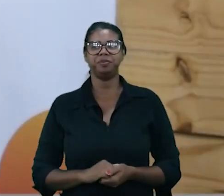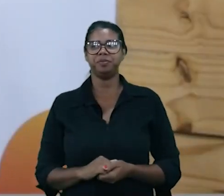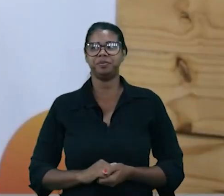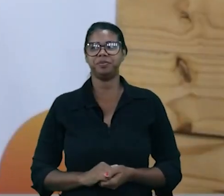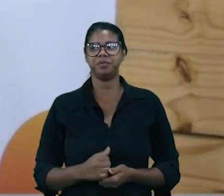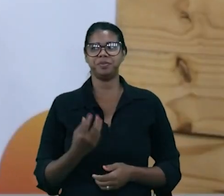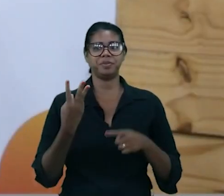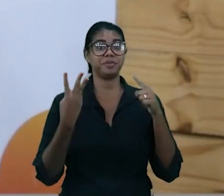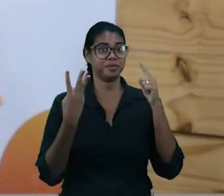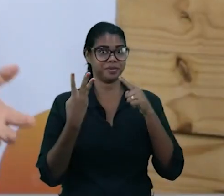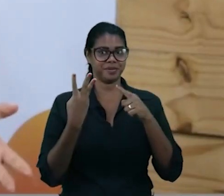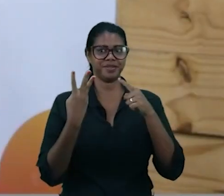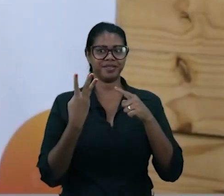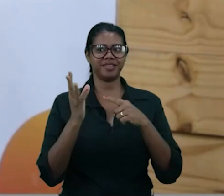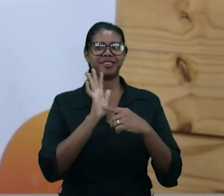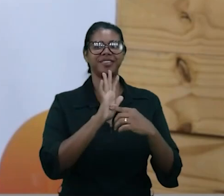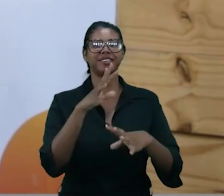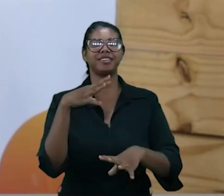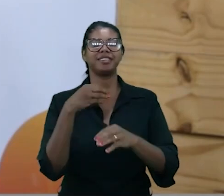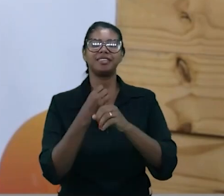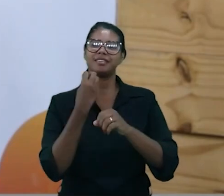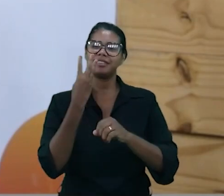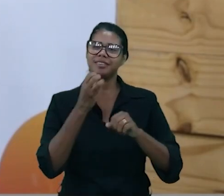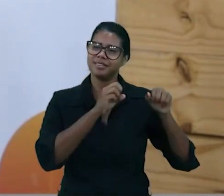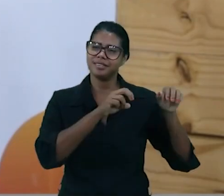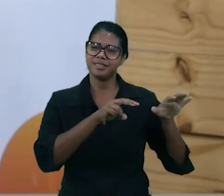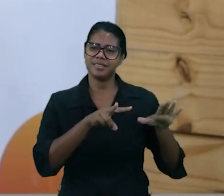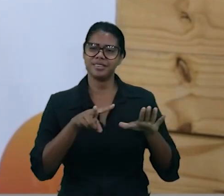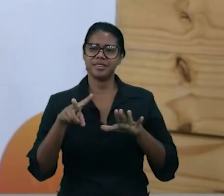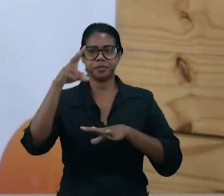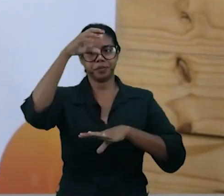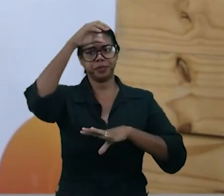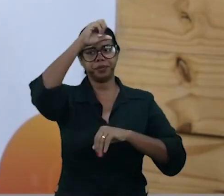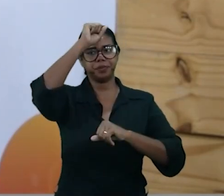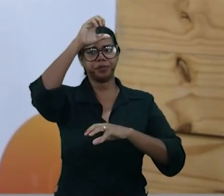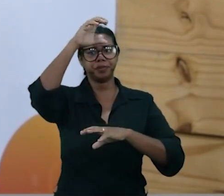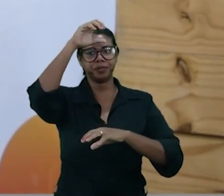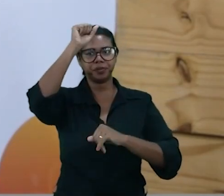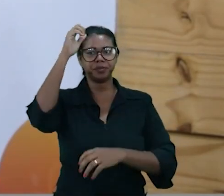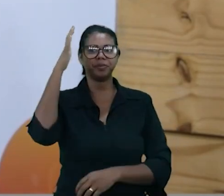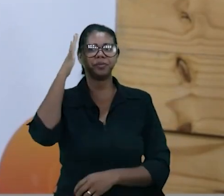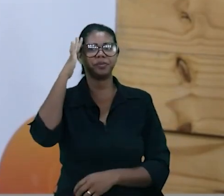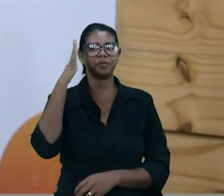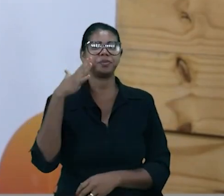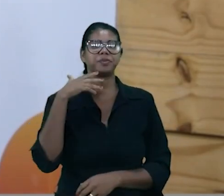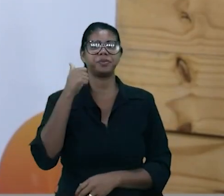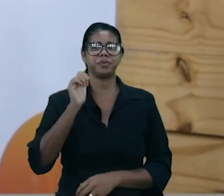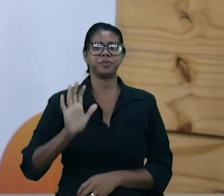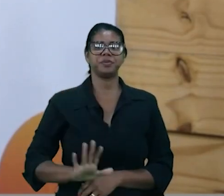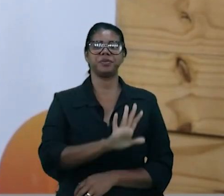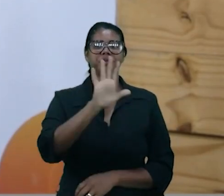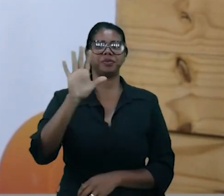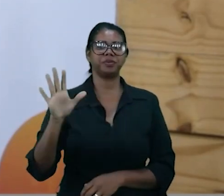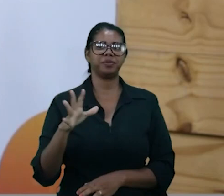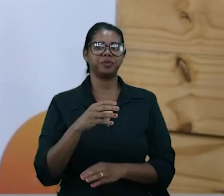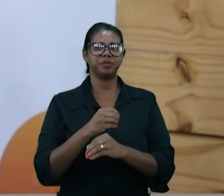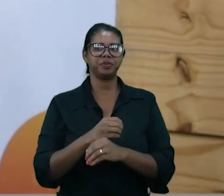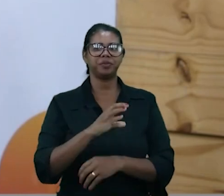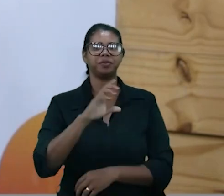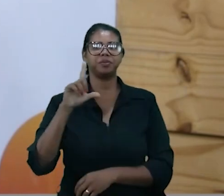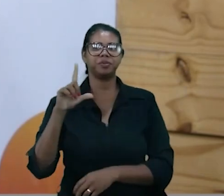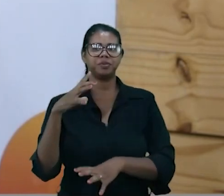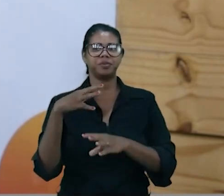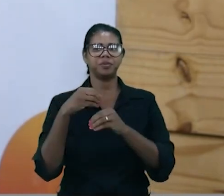3 unidades. Serão 3 semanas de muito aprendizado, pois vamos entender melhor o universo das classificações,